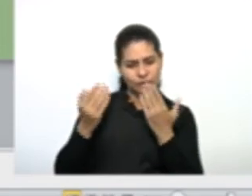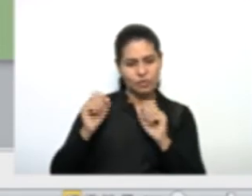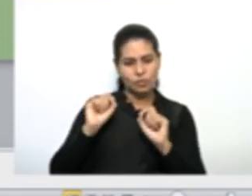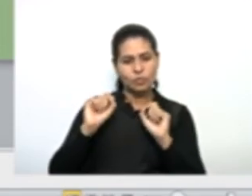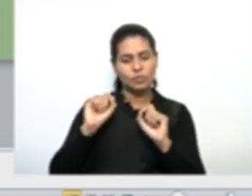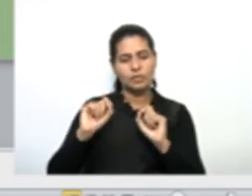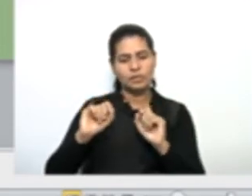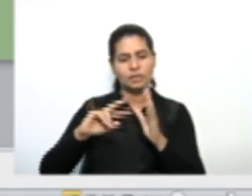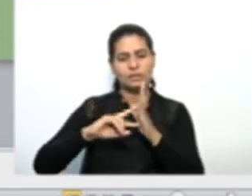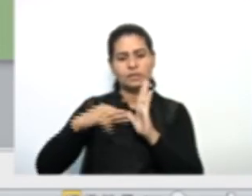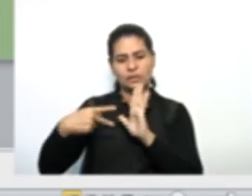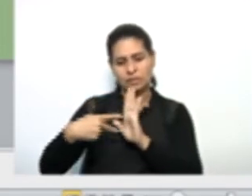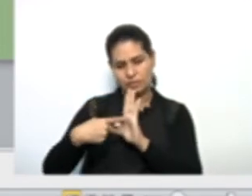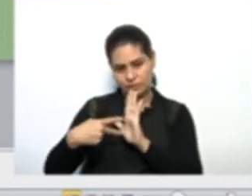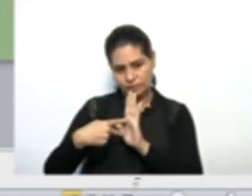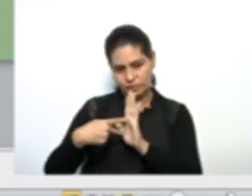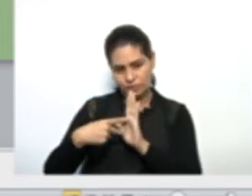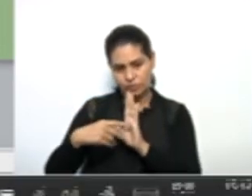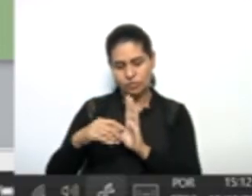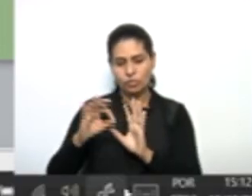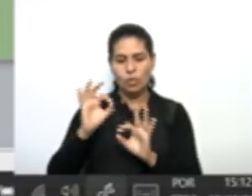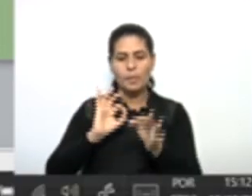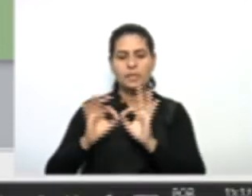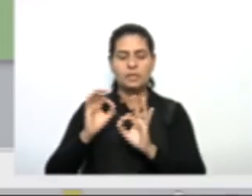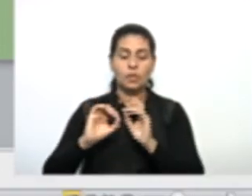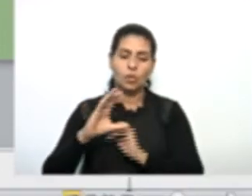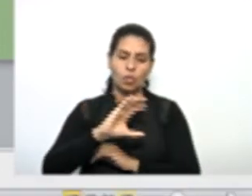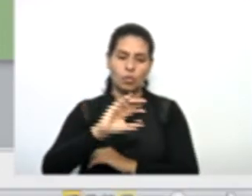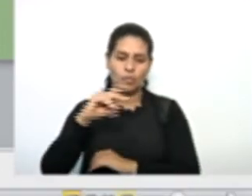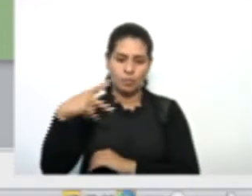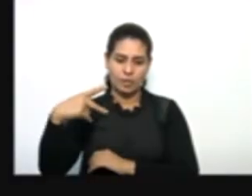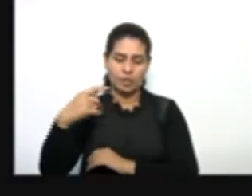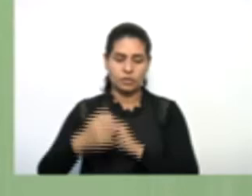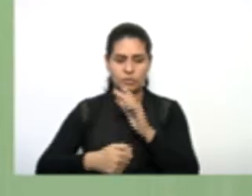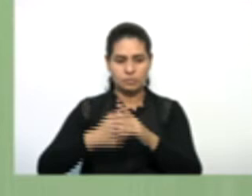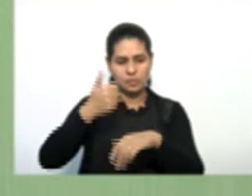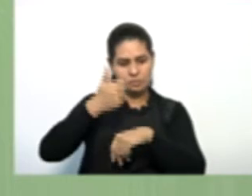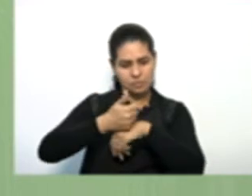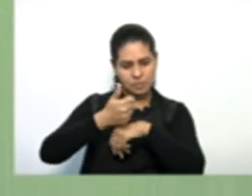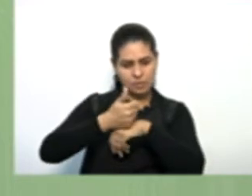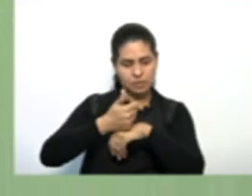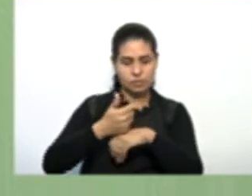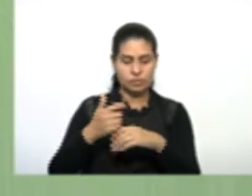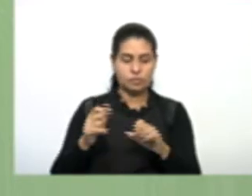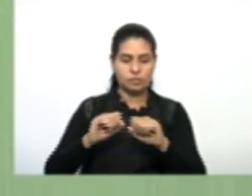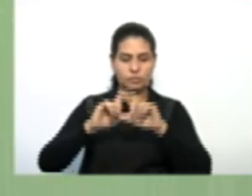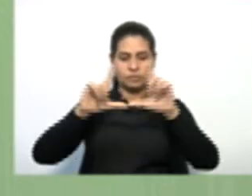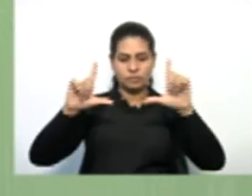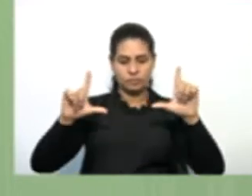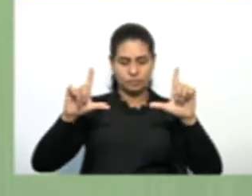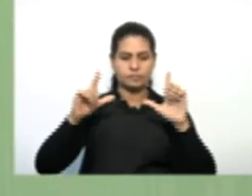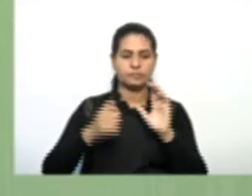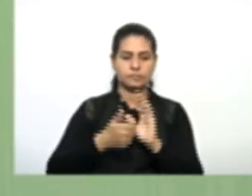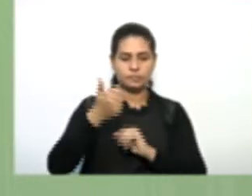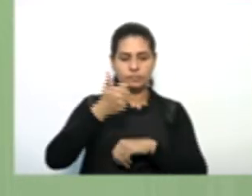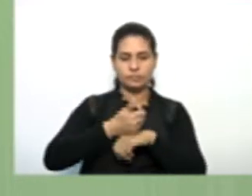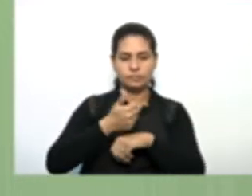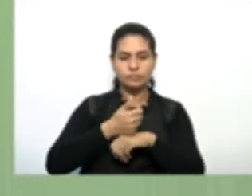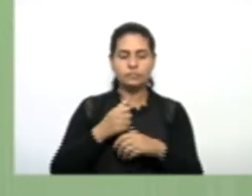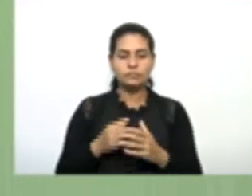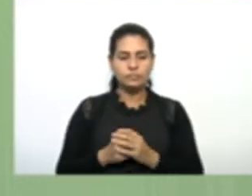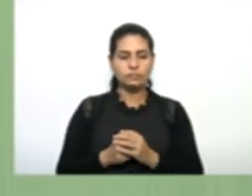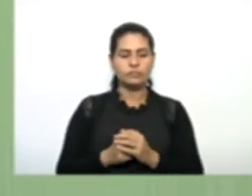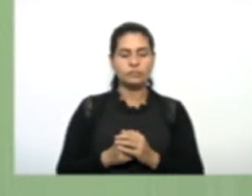essas operações cooperativas. E a gente tem uma primeira definição, que está aqui bem no primeiro slide de conteúdo, que vai